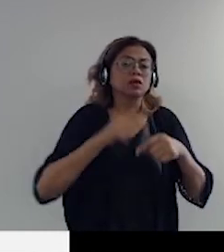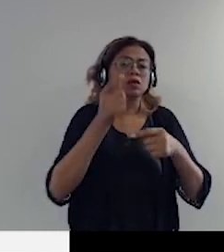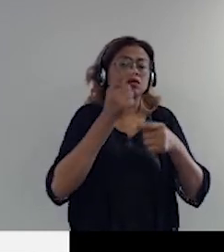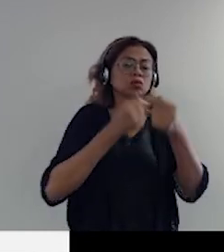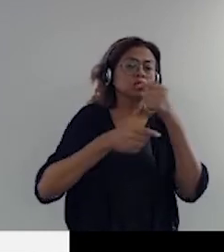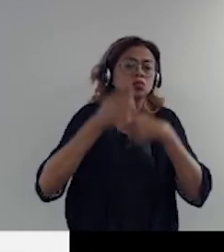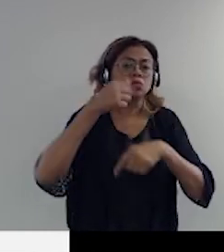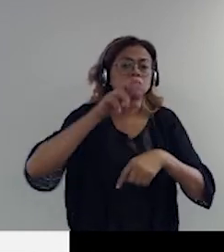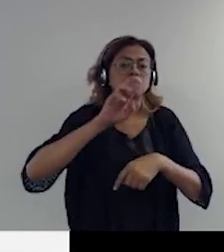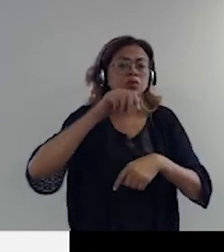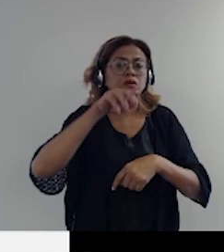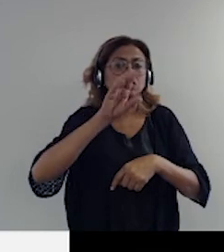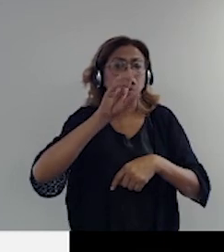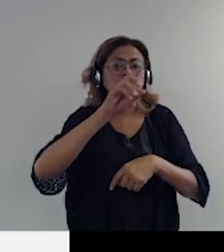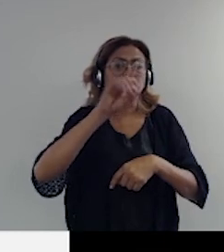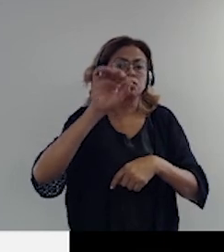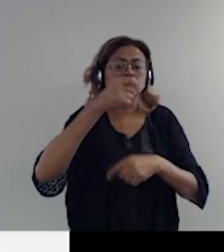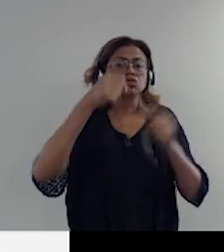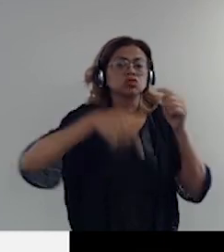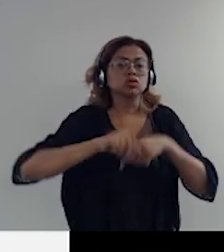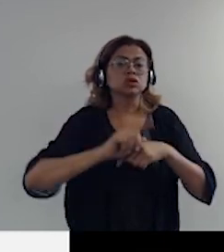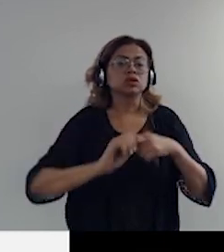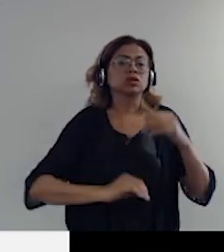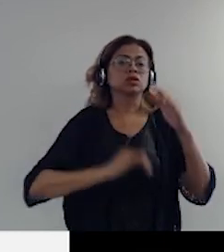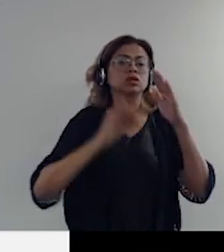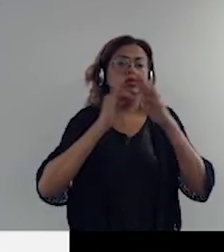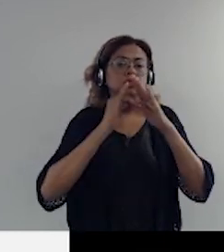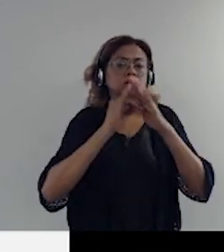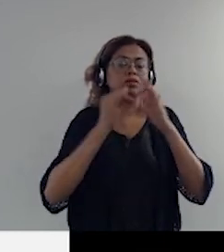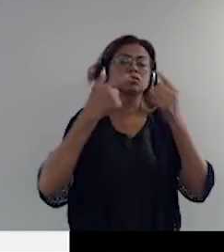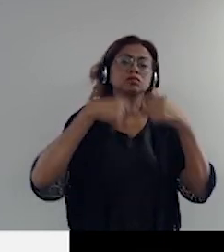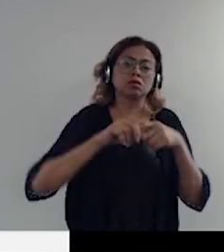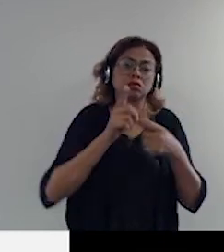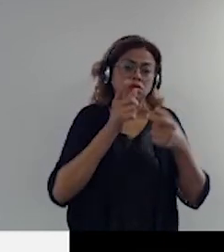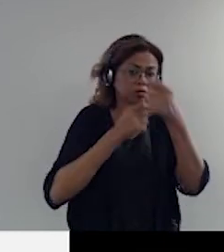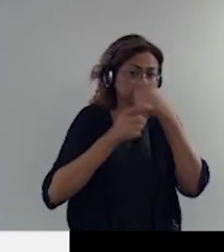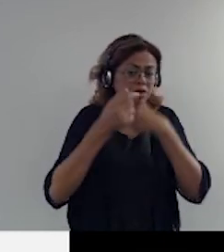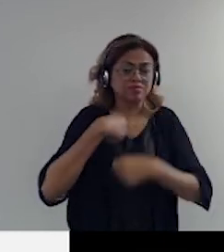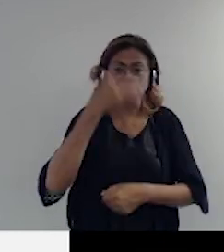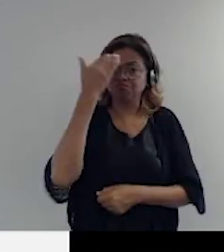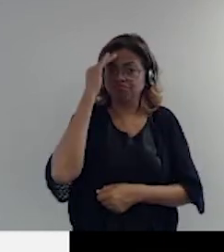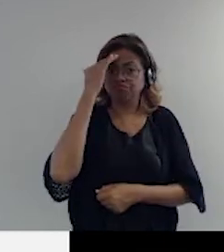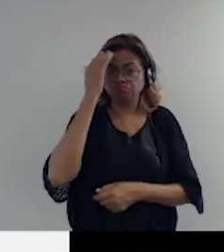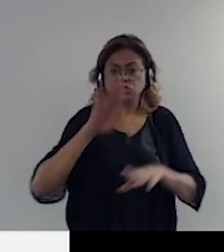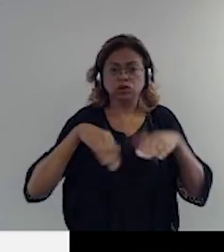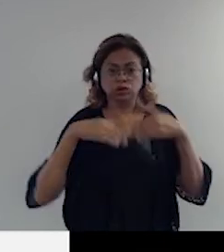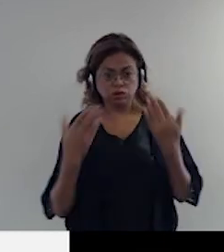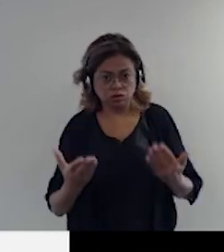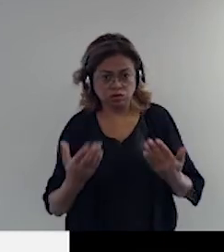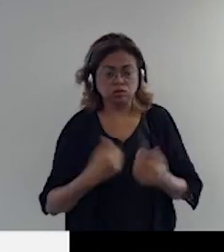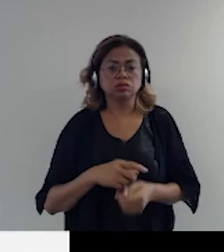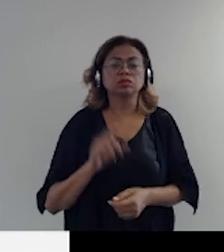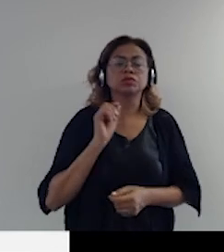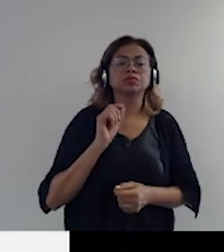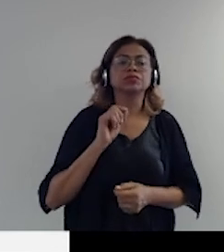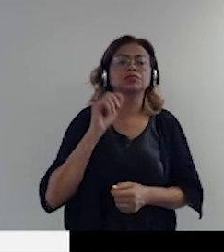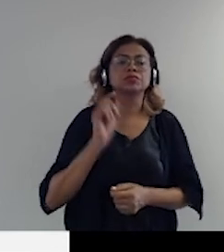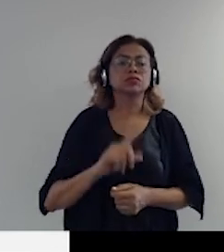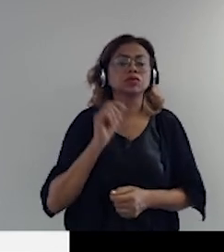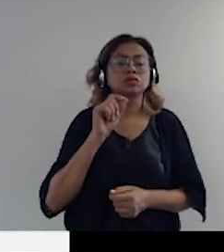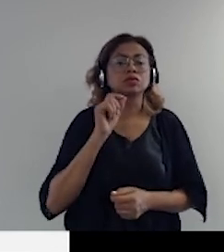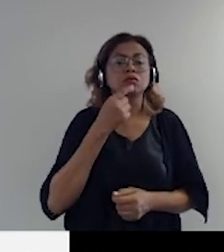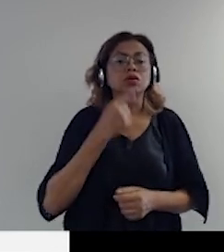isso significa que os agentes que negociam nesse mercado entendem que ele